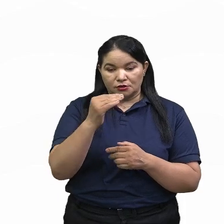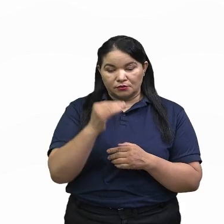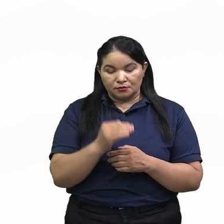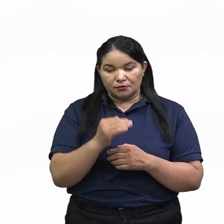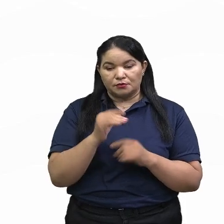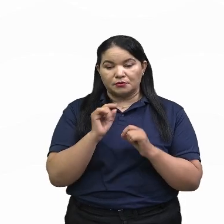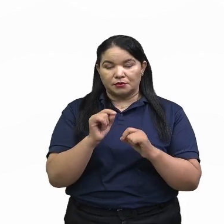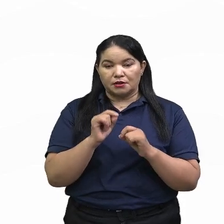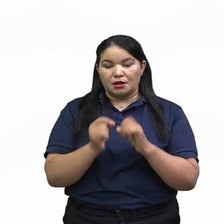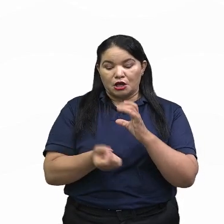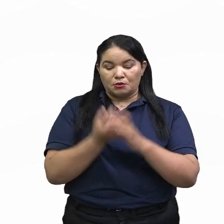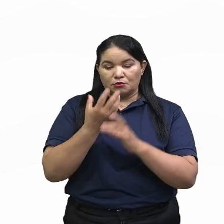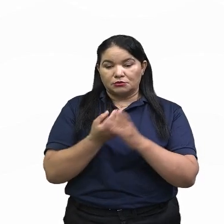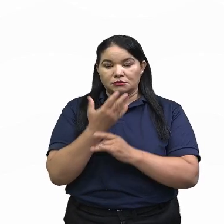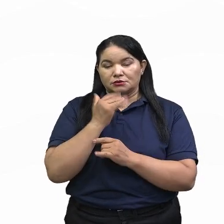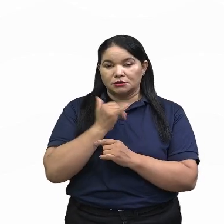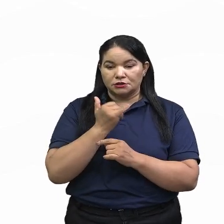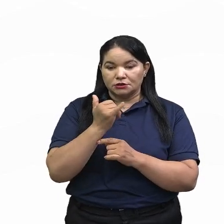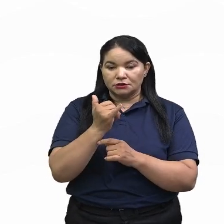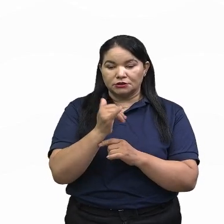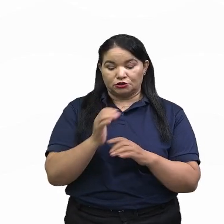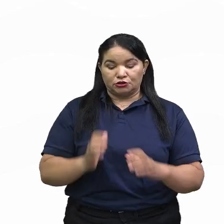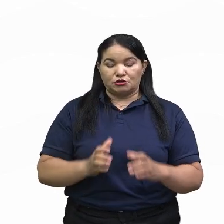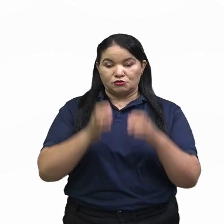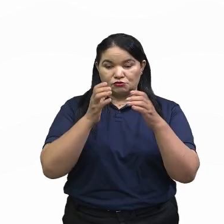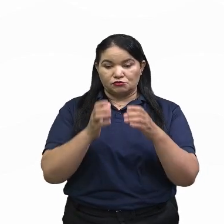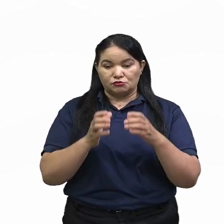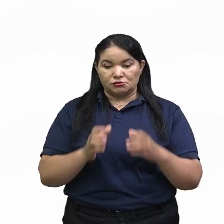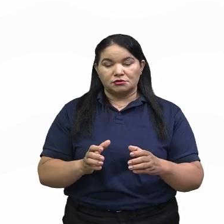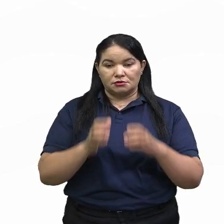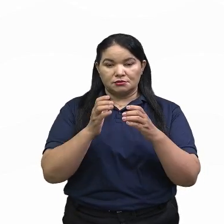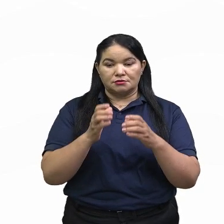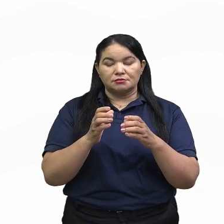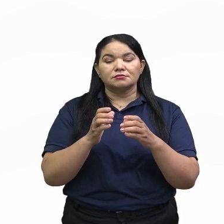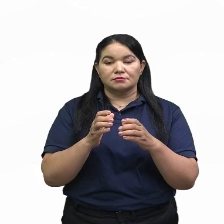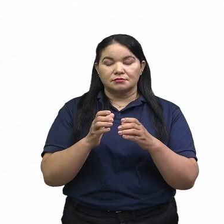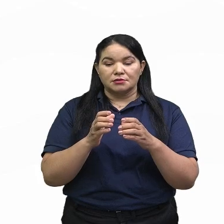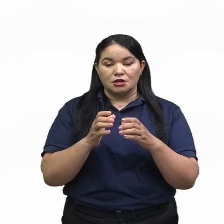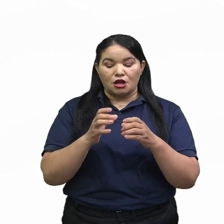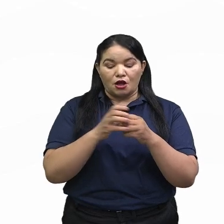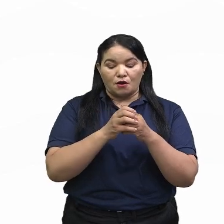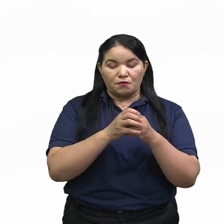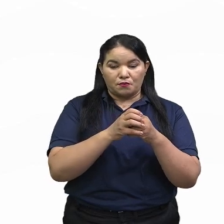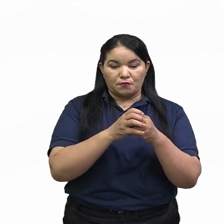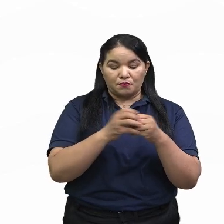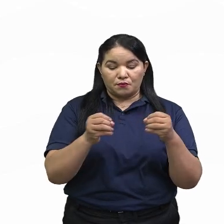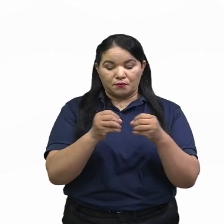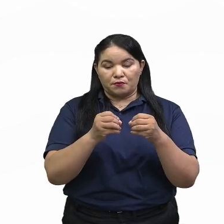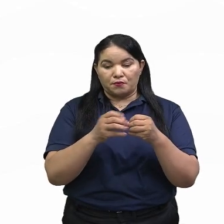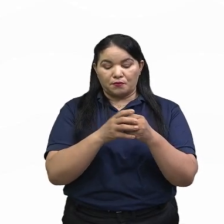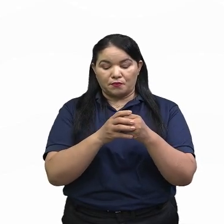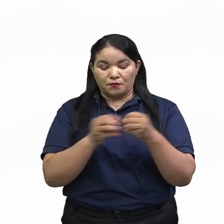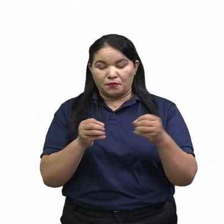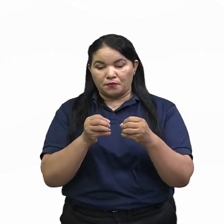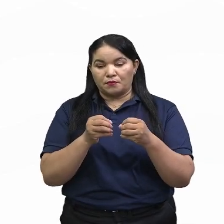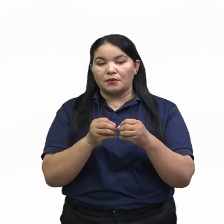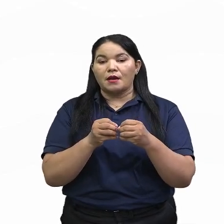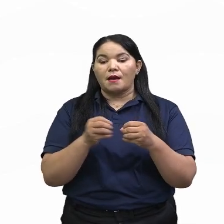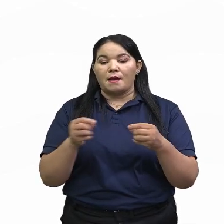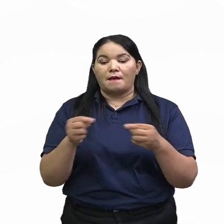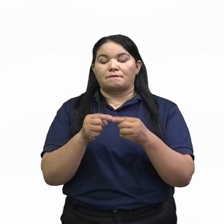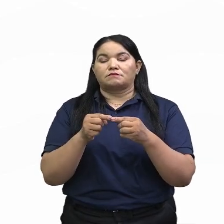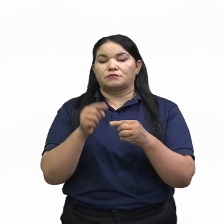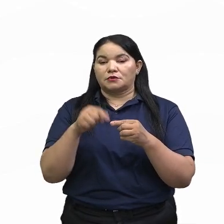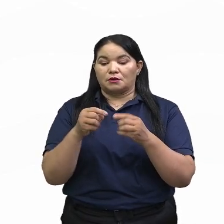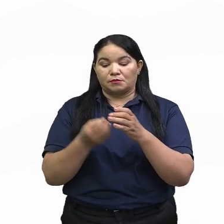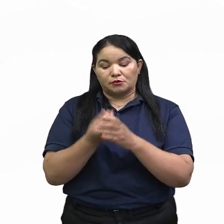representa a produção de energia. A fissão nuclear é uma alternativa na produção